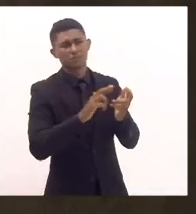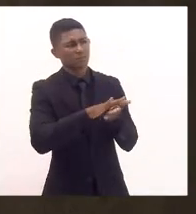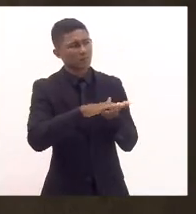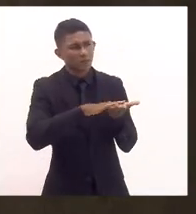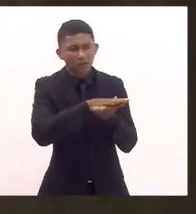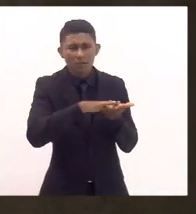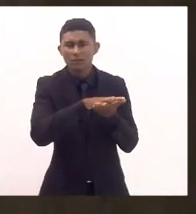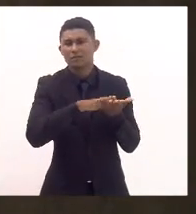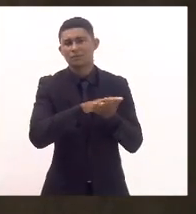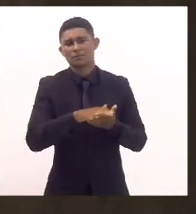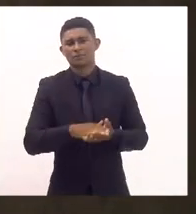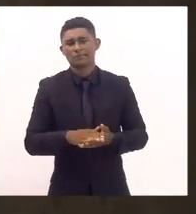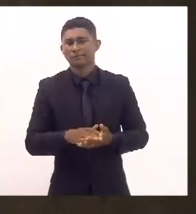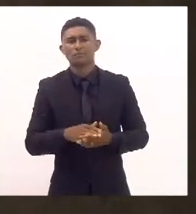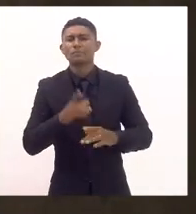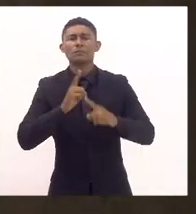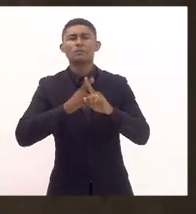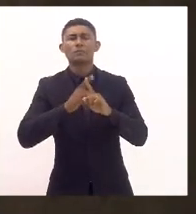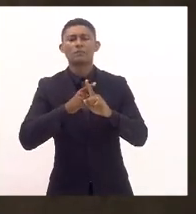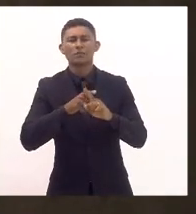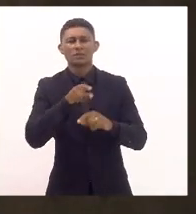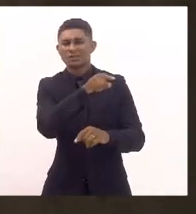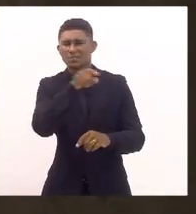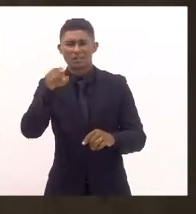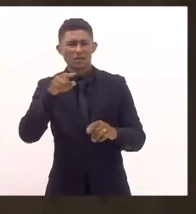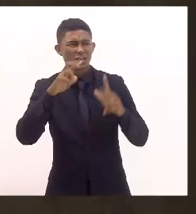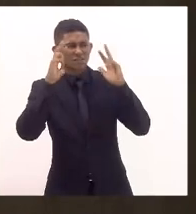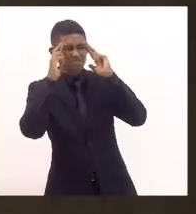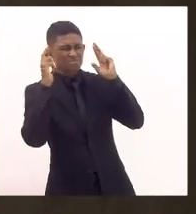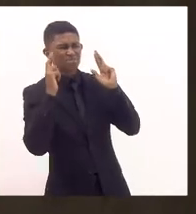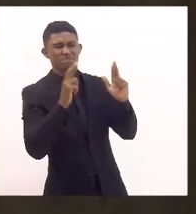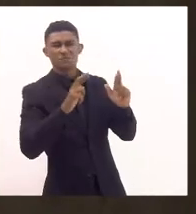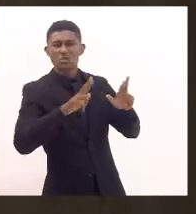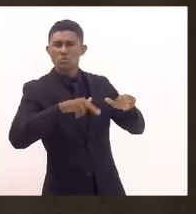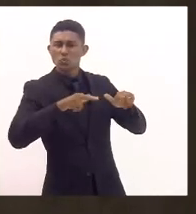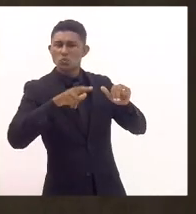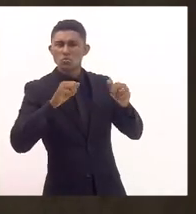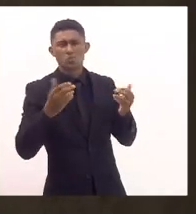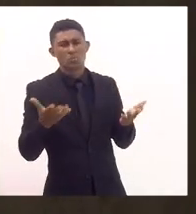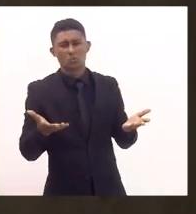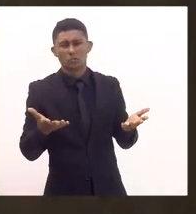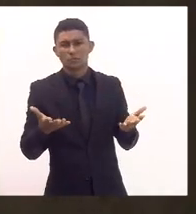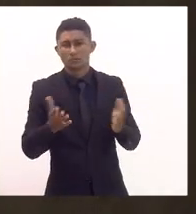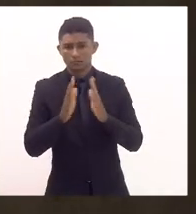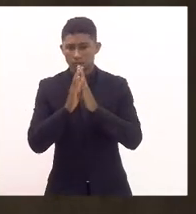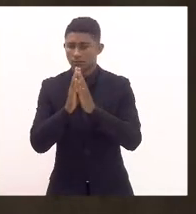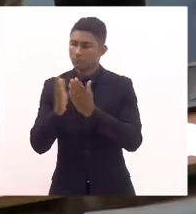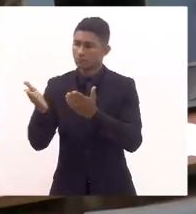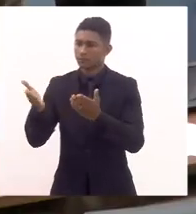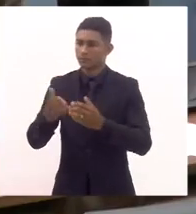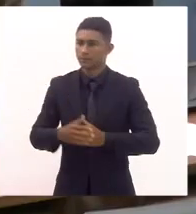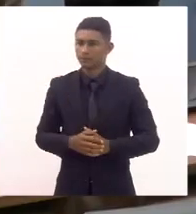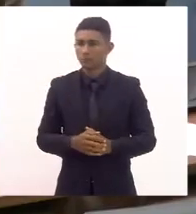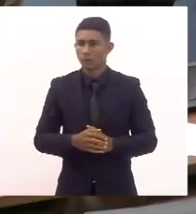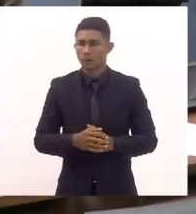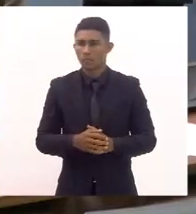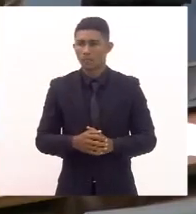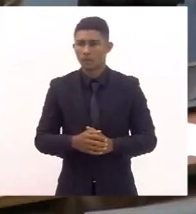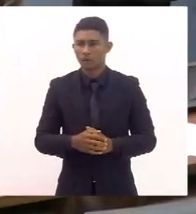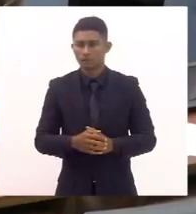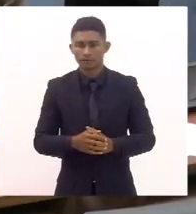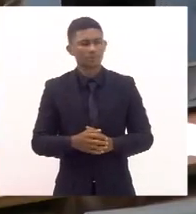que nunca né nunca aceitou a saúde quanto mais agora por favor eu